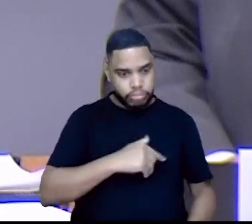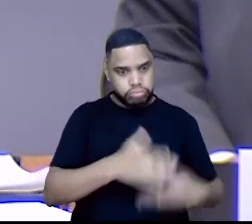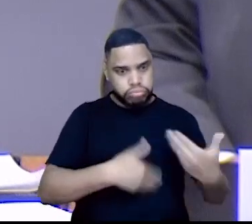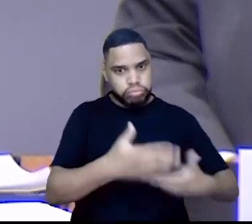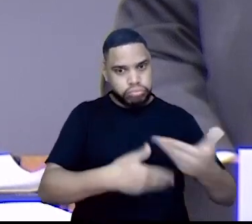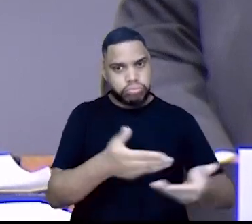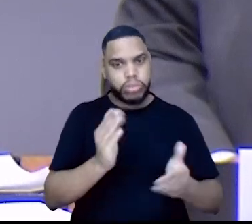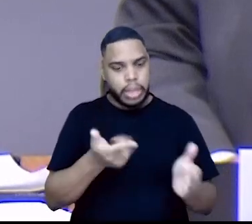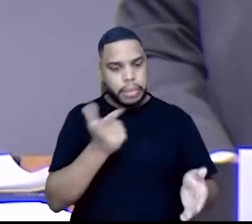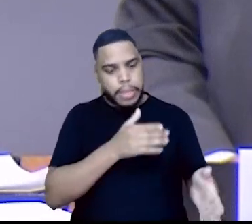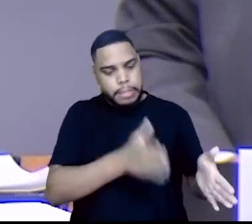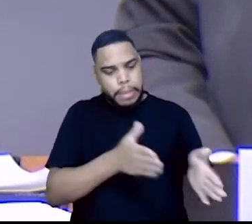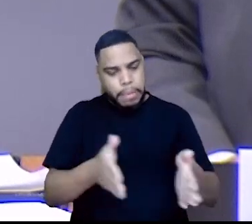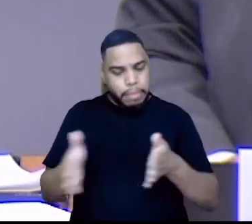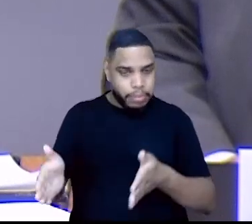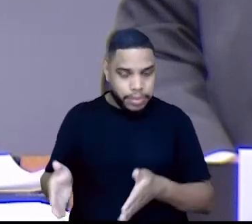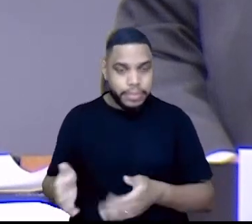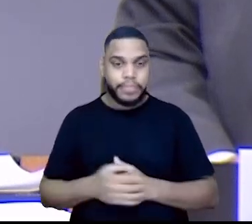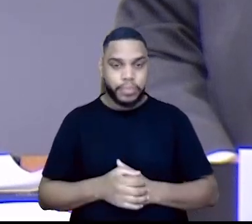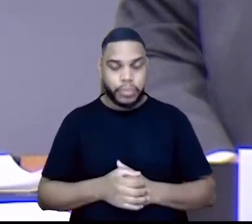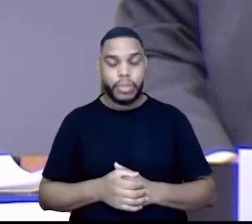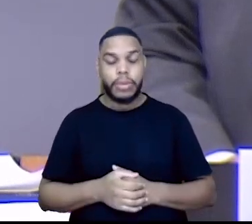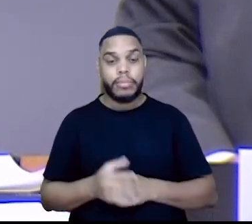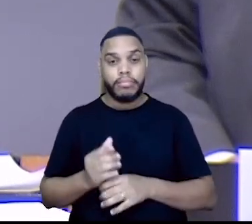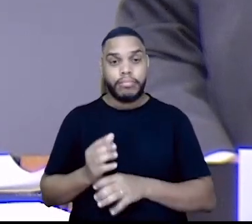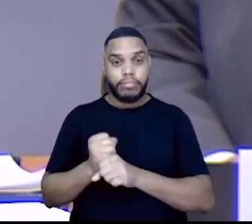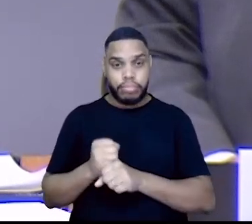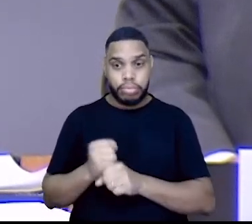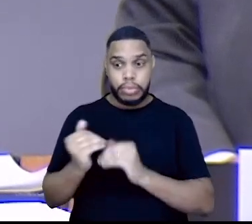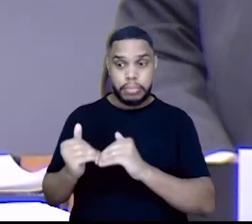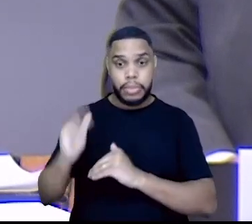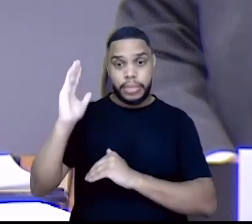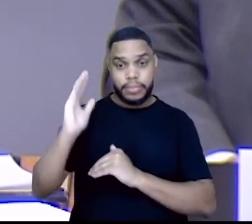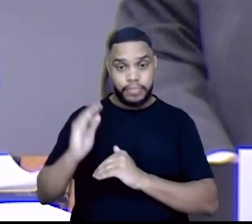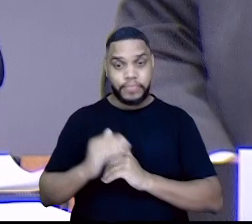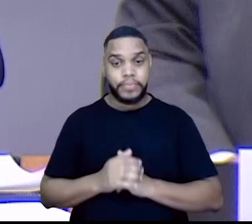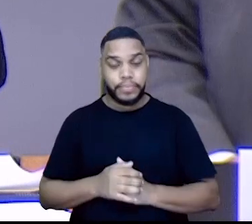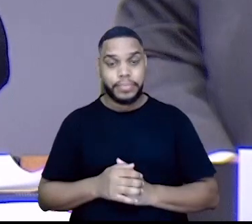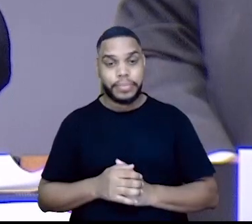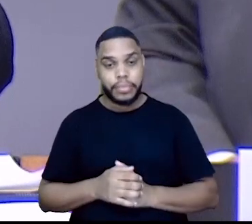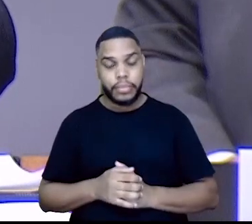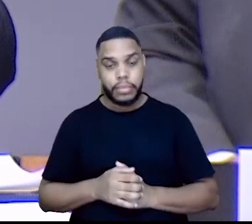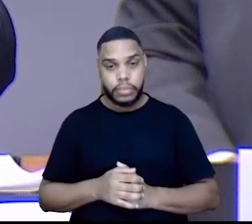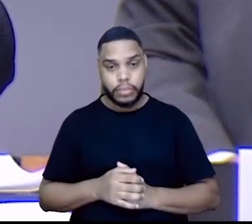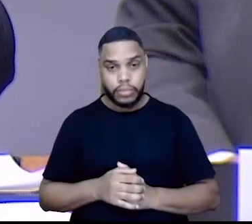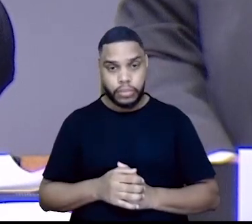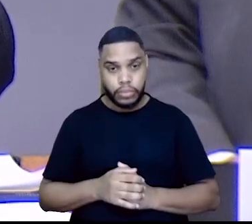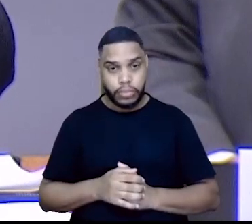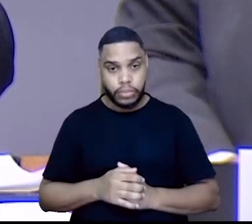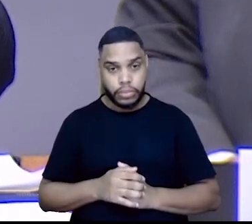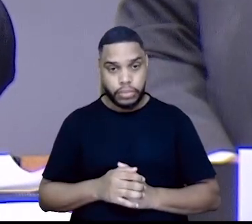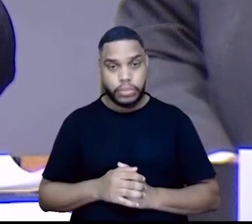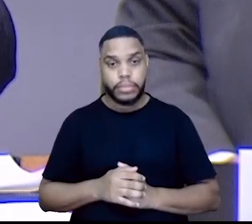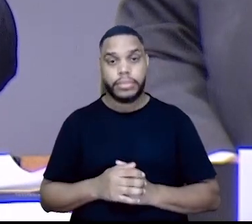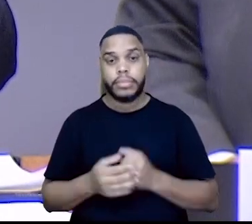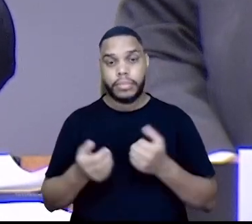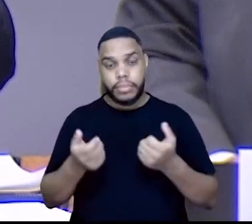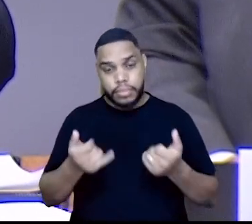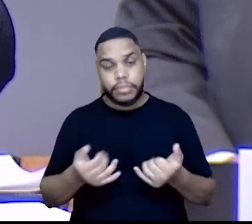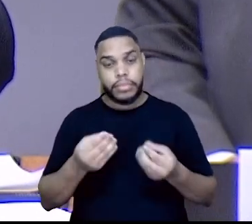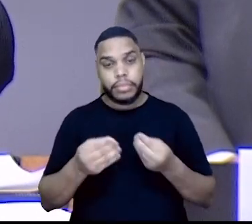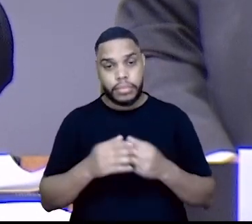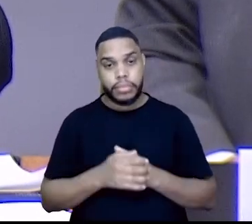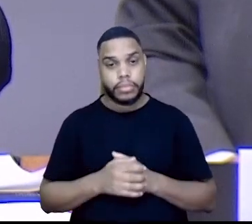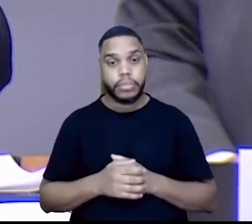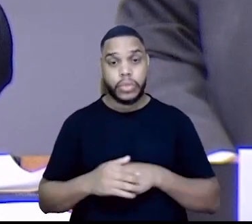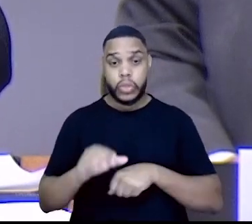expressivo em relação ao padrão mundial. Além disso, de tratar dessas matérias todas, a